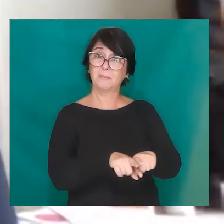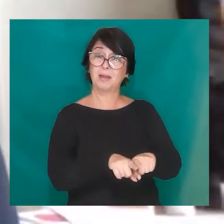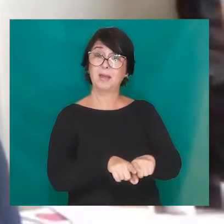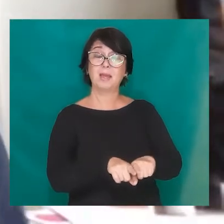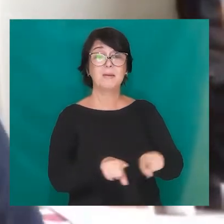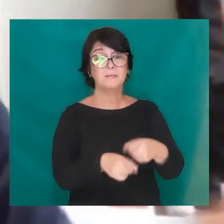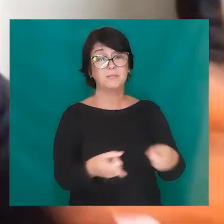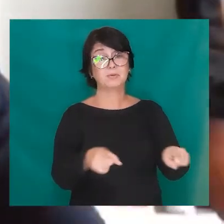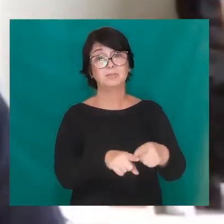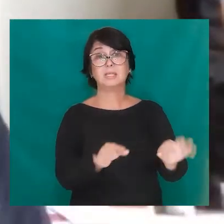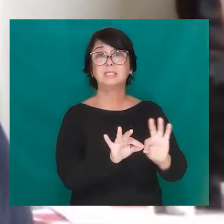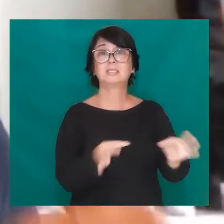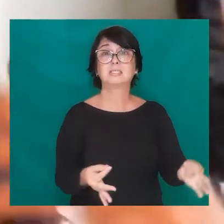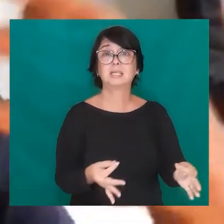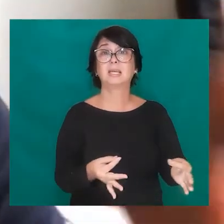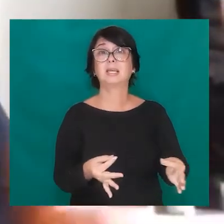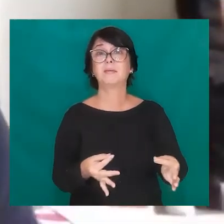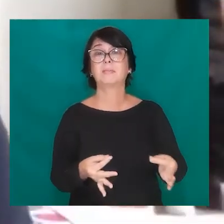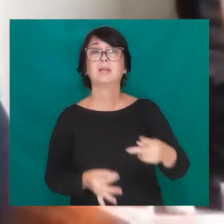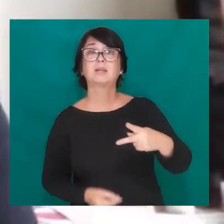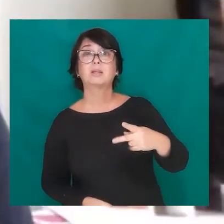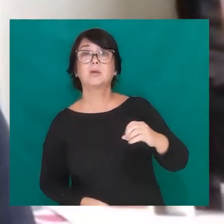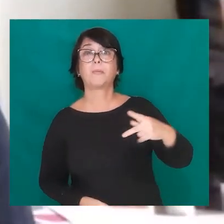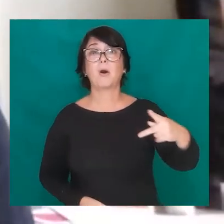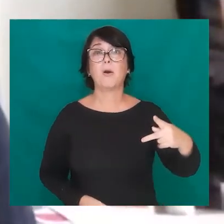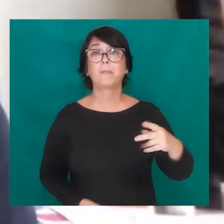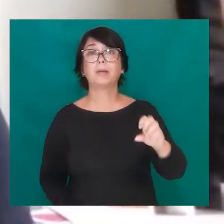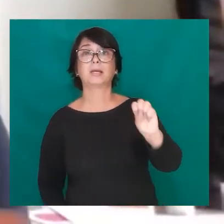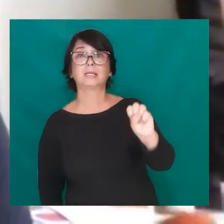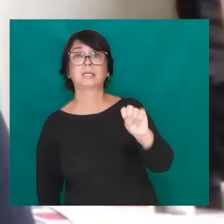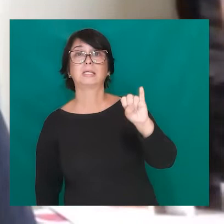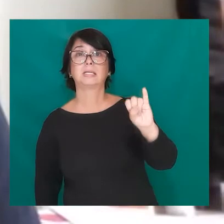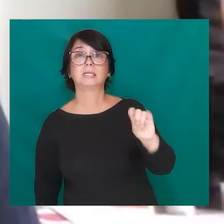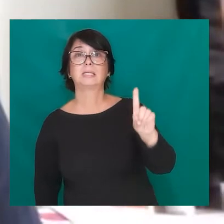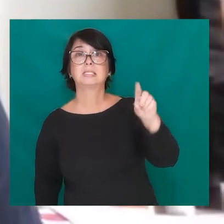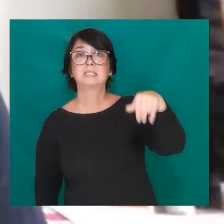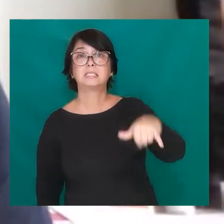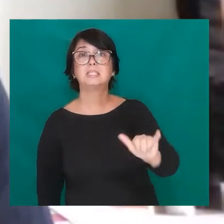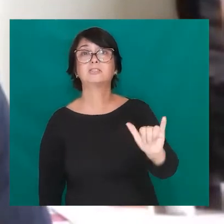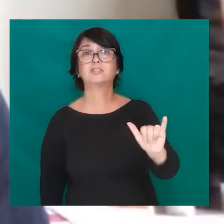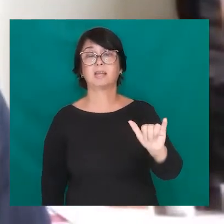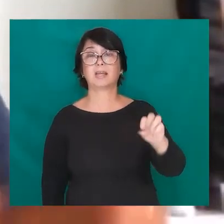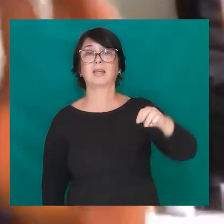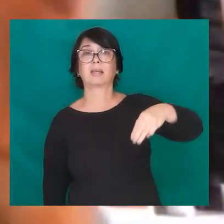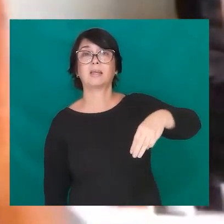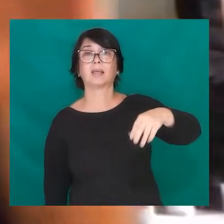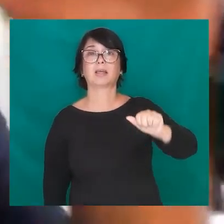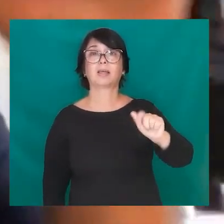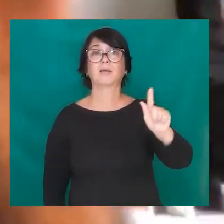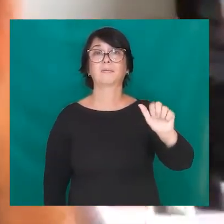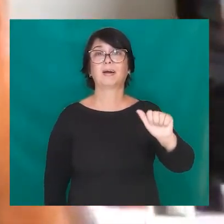correntes musicais, cheguei a gravar com Sidney Magal, gravava com Mick Jagger, por exemplo, quando esteve no Brasil, fizemos uma sessão. Então